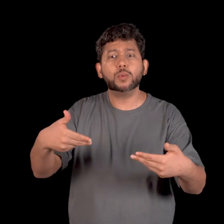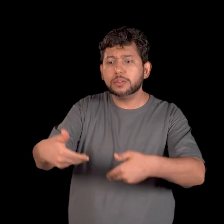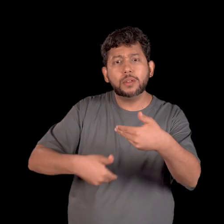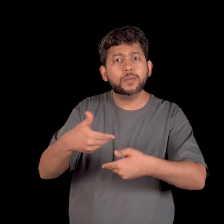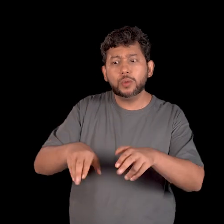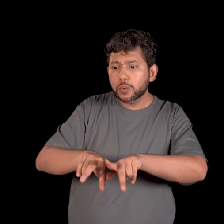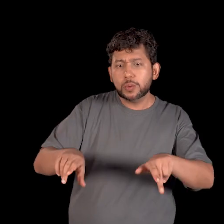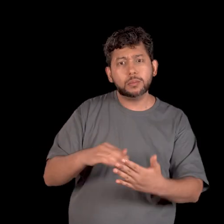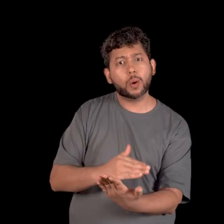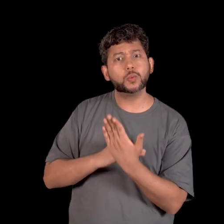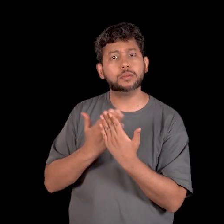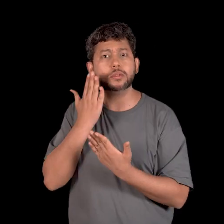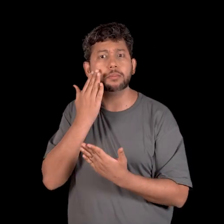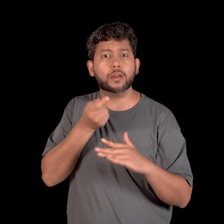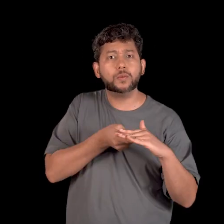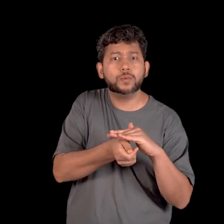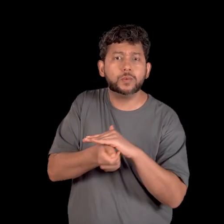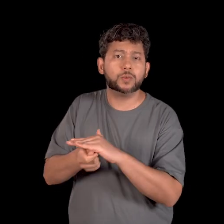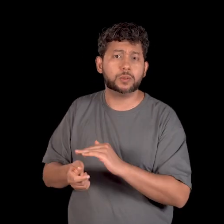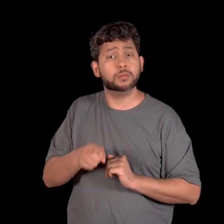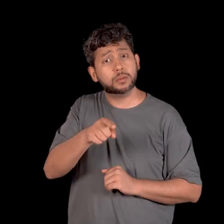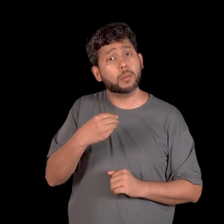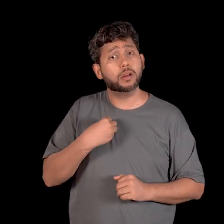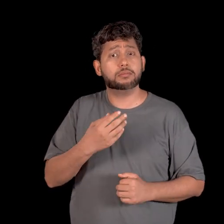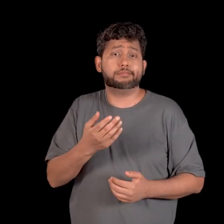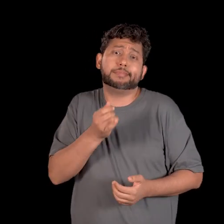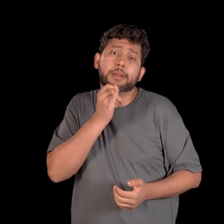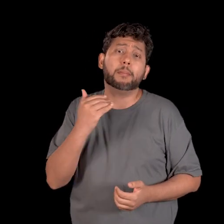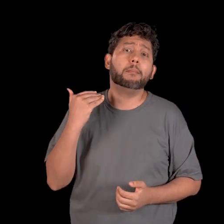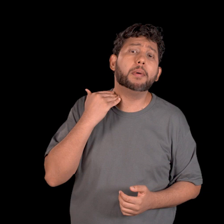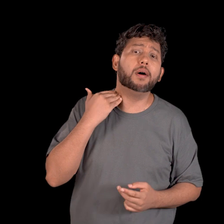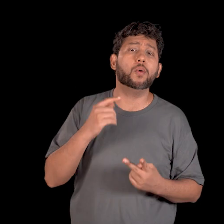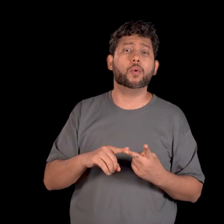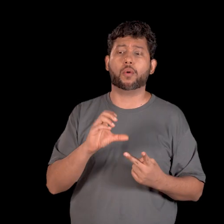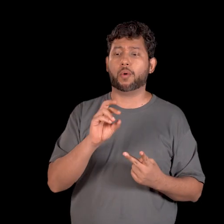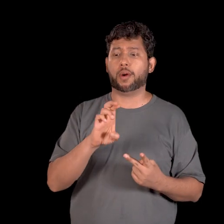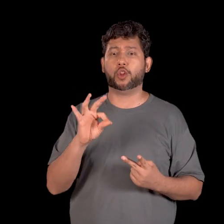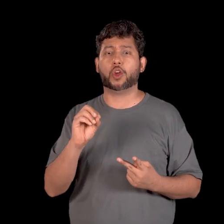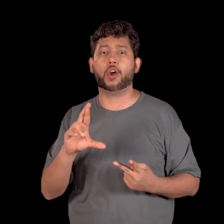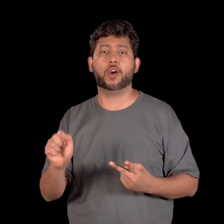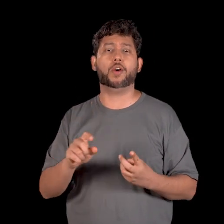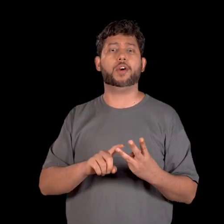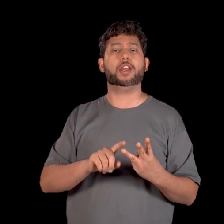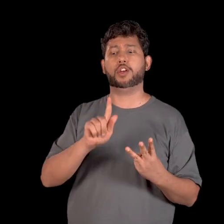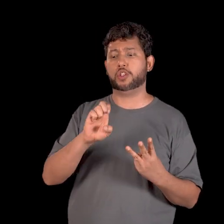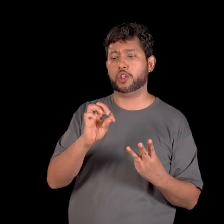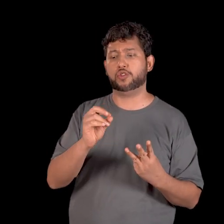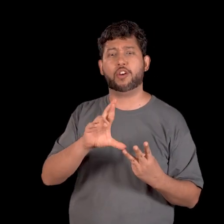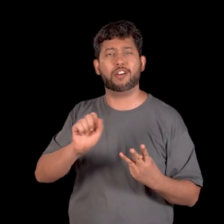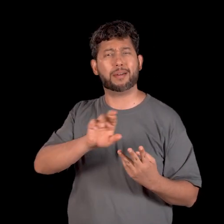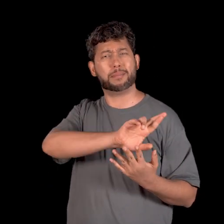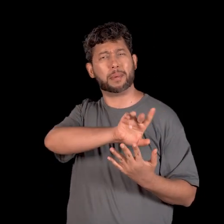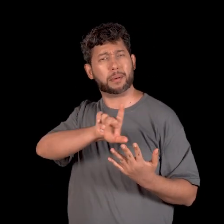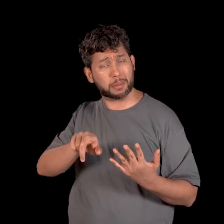o mercado oferece uma gama de serviços financeiros muito ampla. Você pode utilizar os serviços oferecidos por